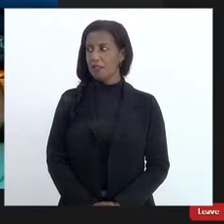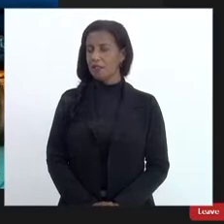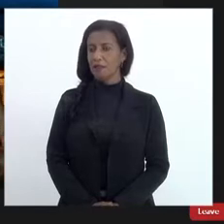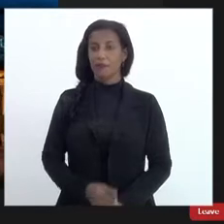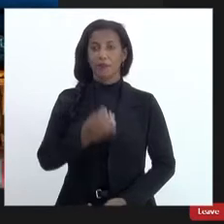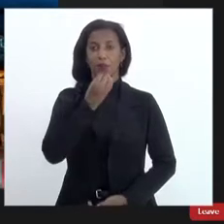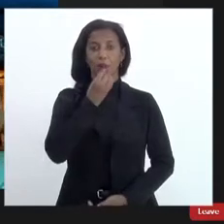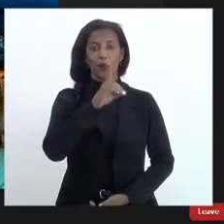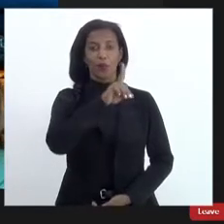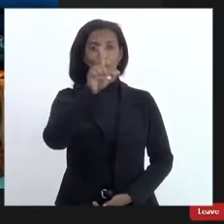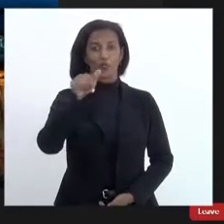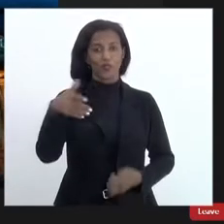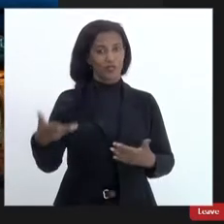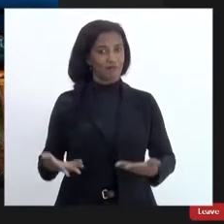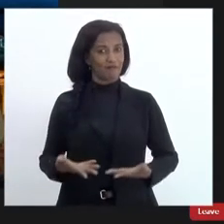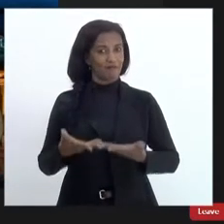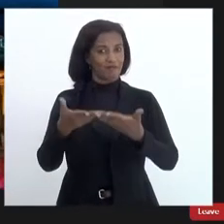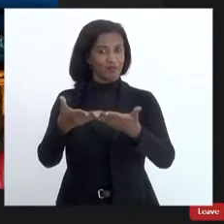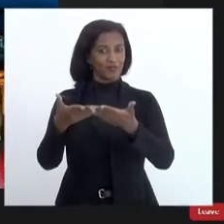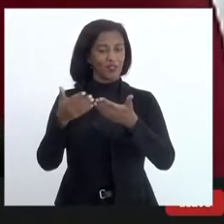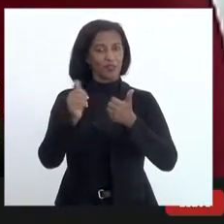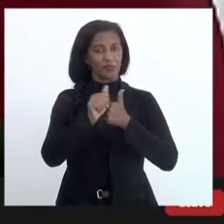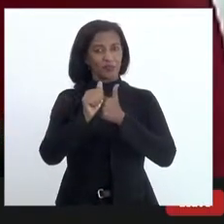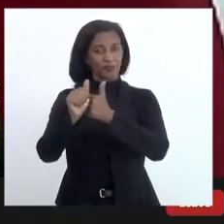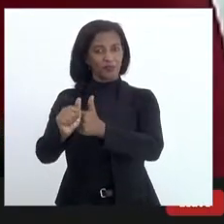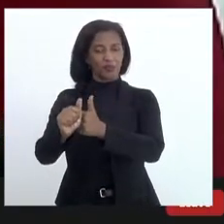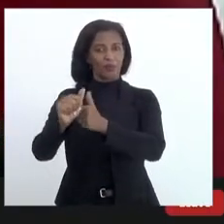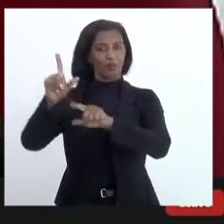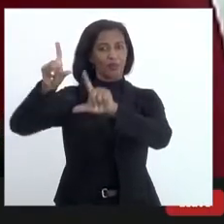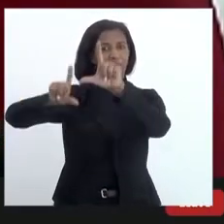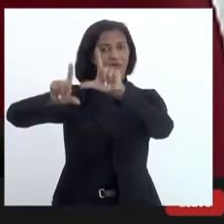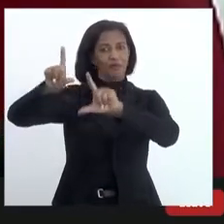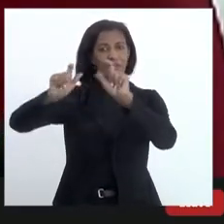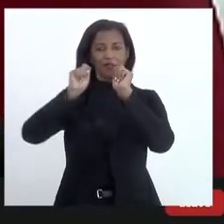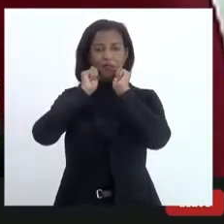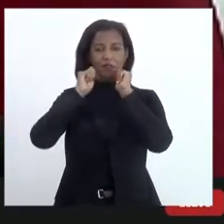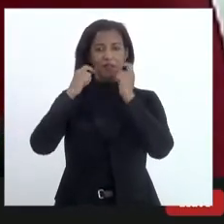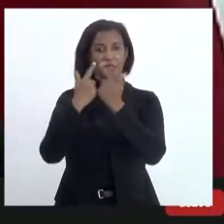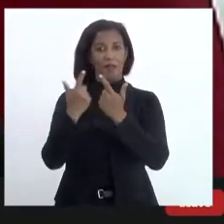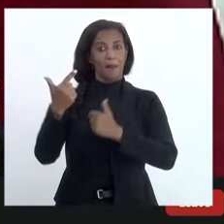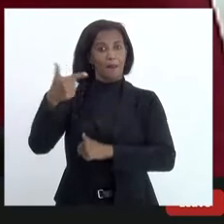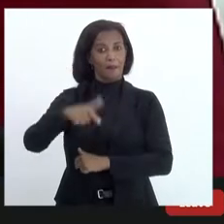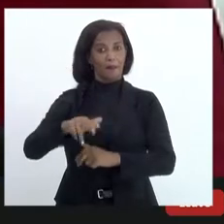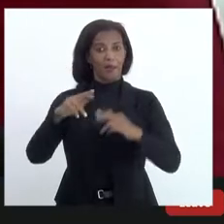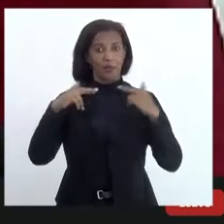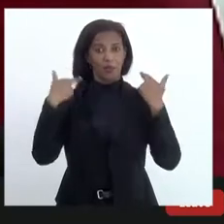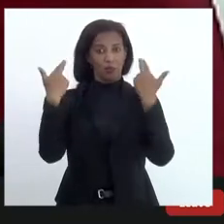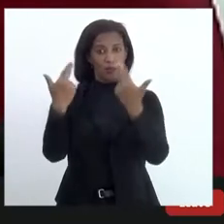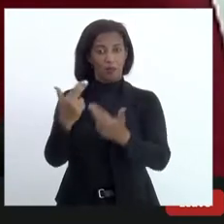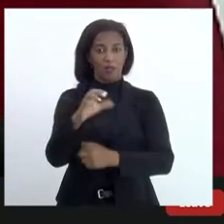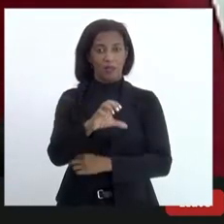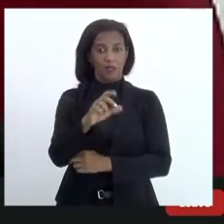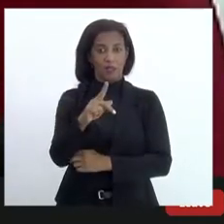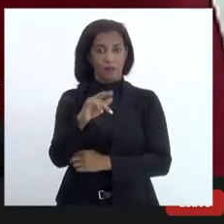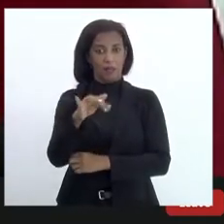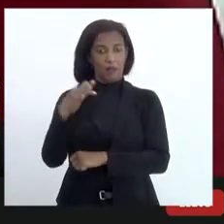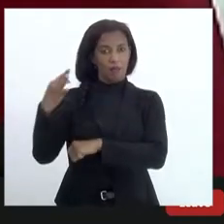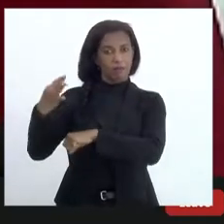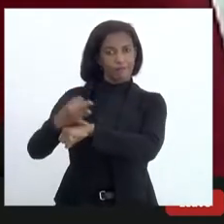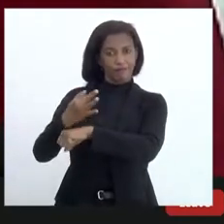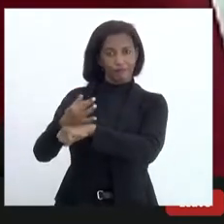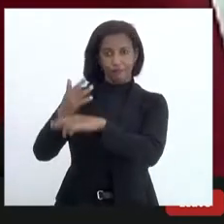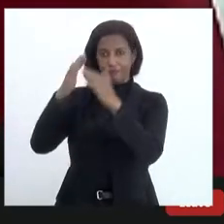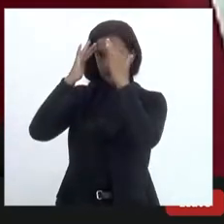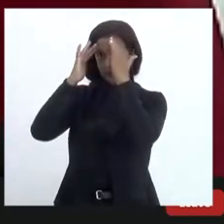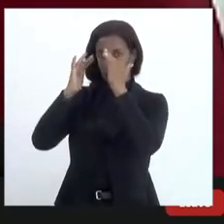Bom dia a todas e todos que nos acompanham pela TV Alerj. Essa é mais uma audiência pública da CPI da Intolerância Religiosa.